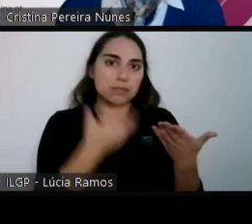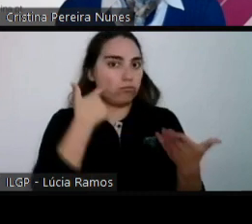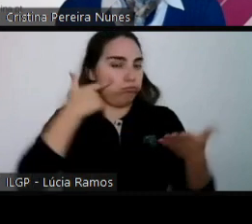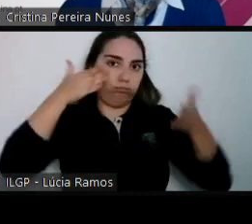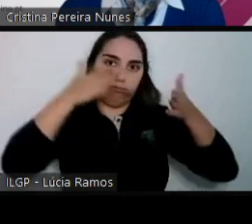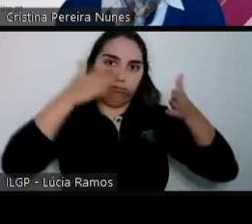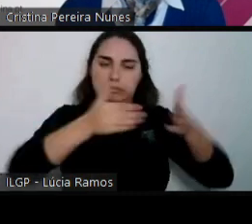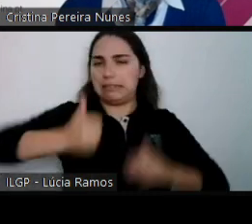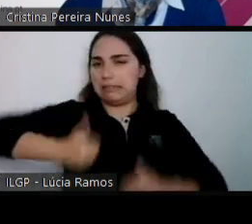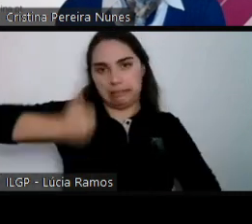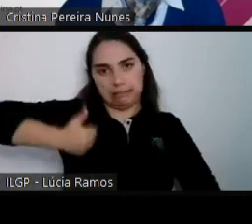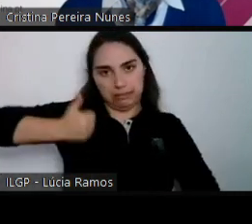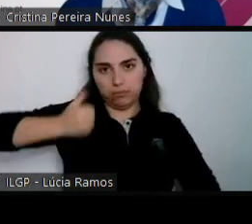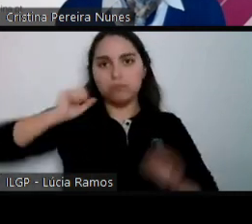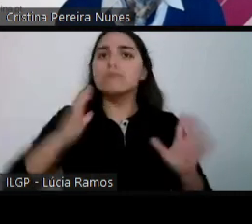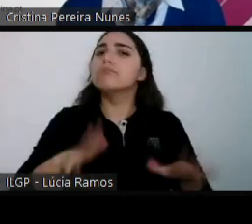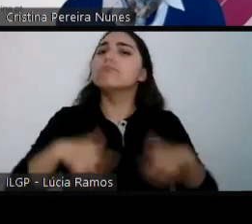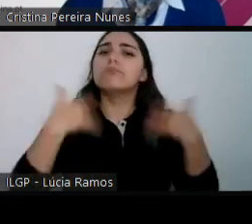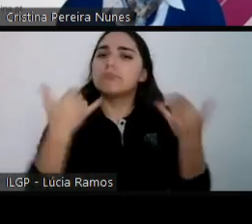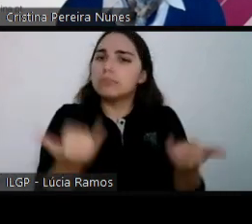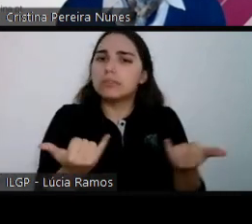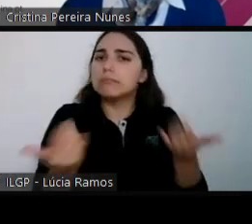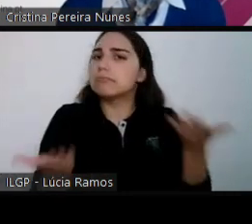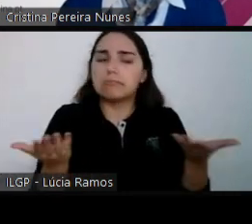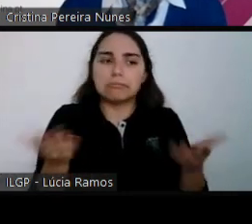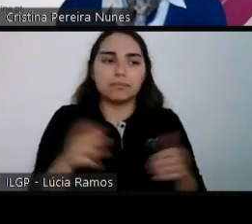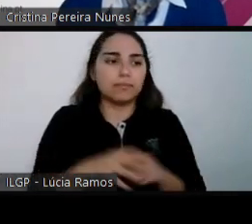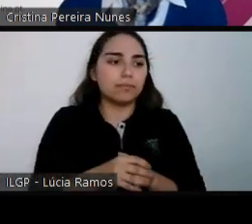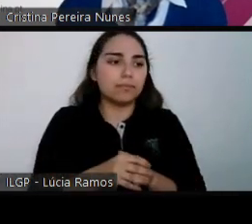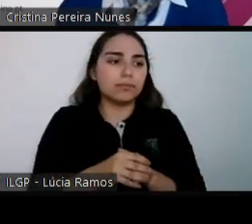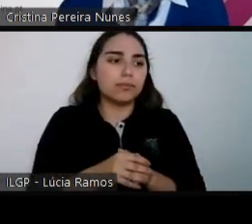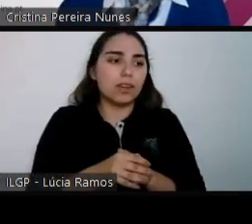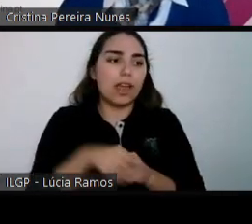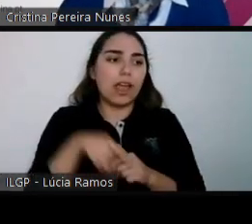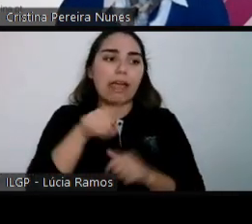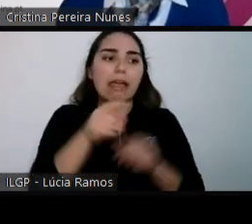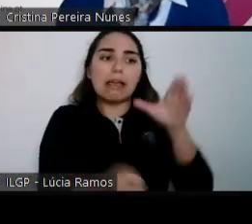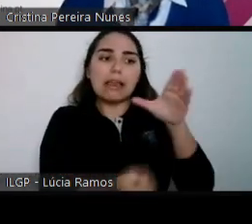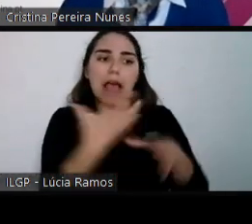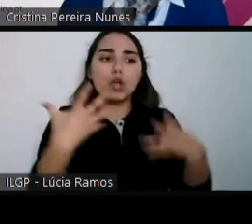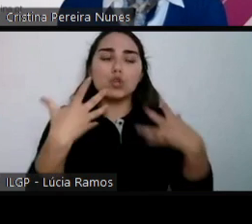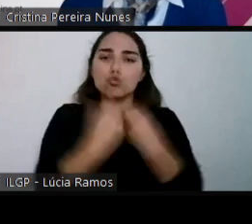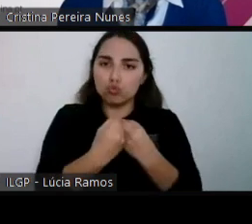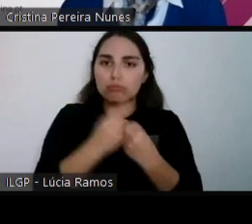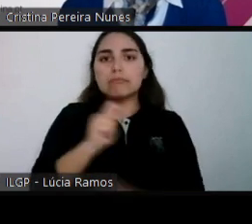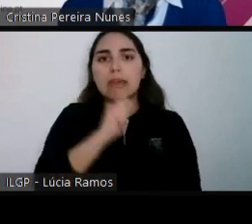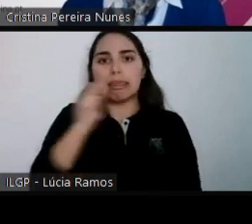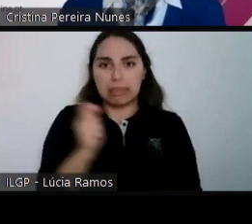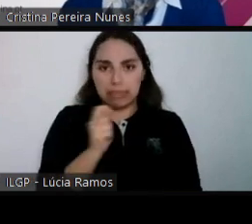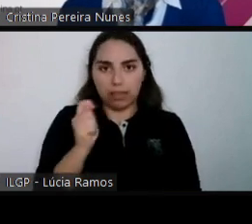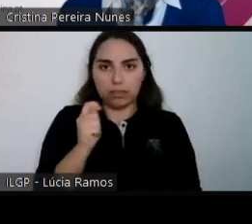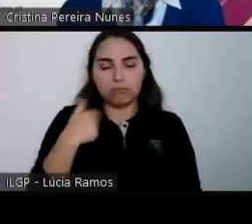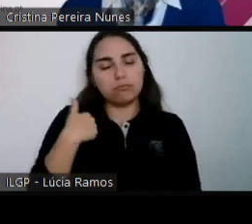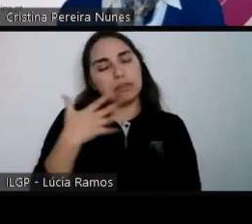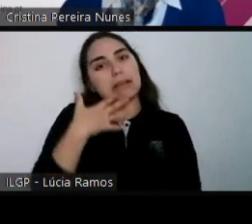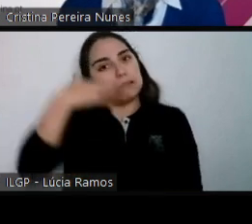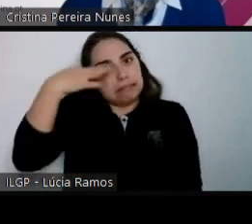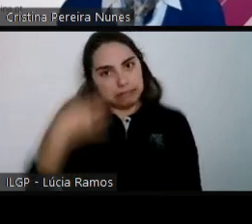segundo foco é o foco de co-criar com as entidades. Nós queremos muito e acreditamos mesmo muito que não é